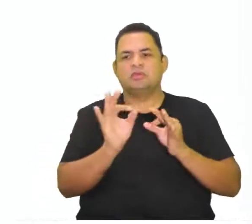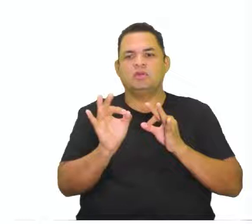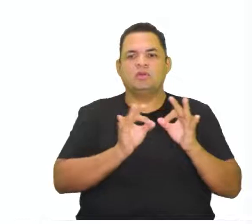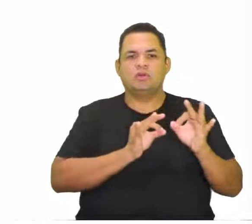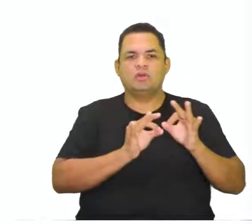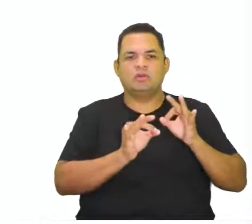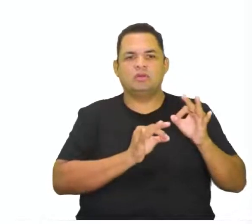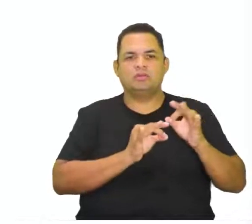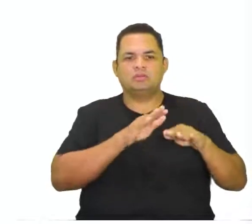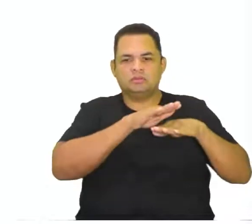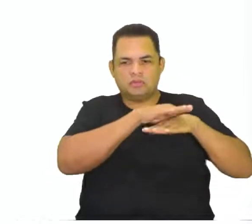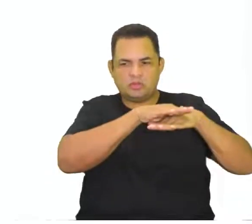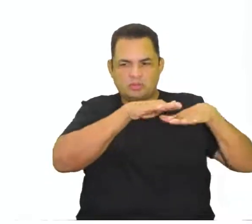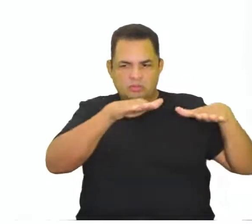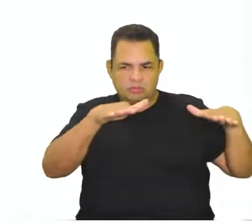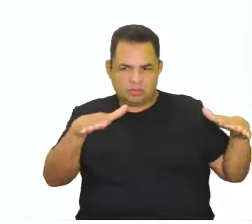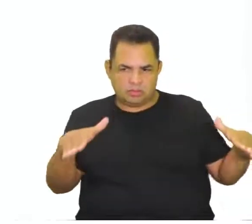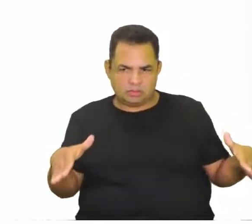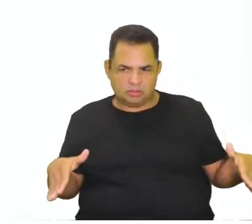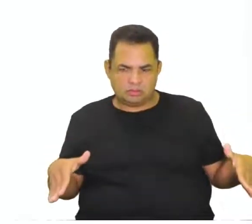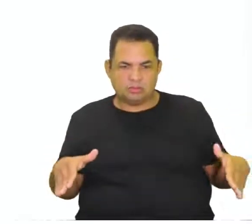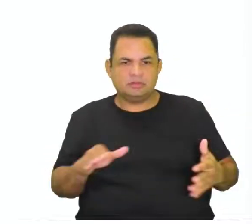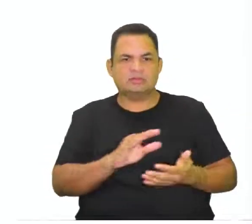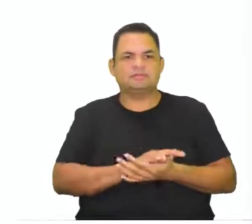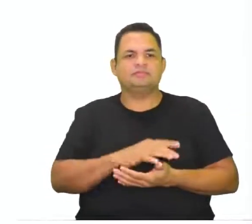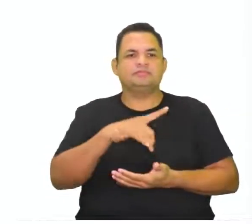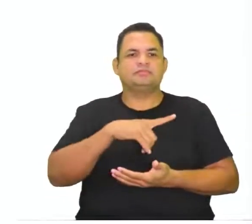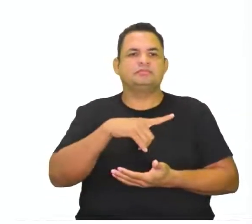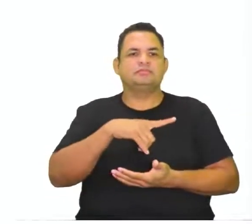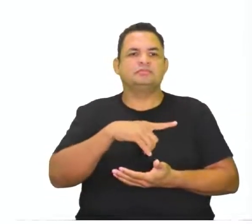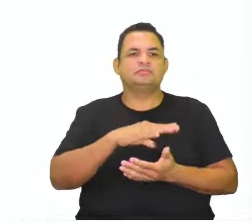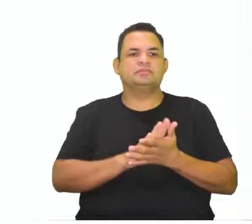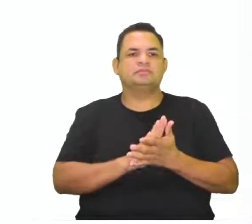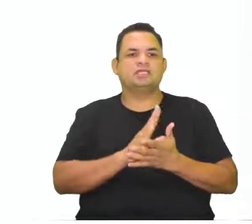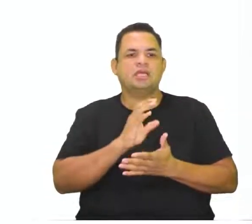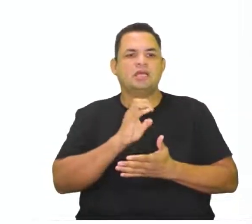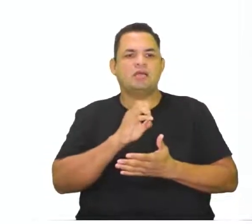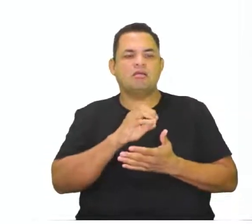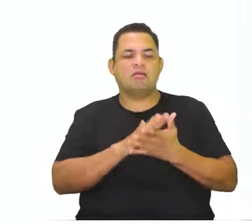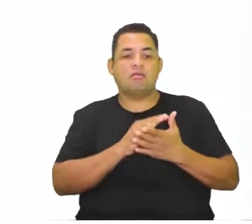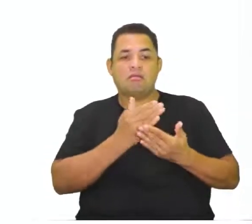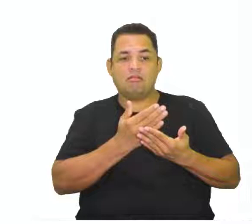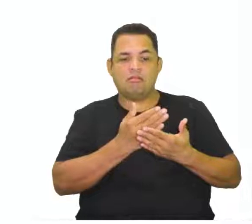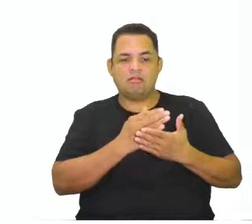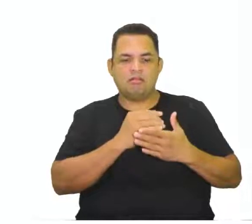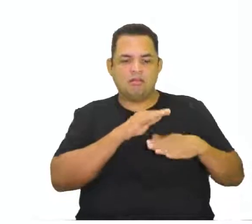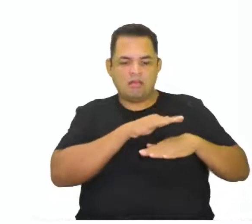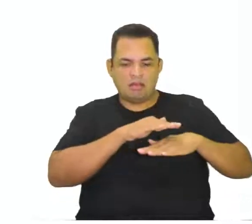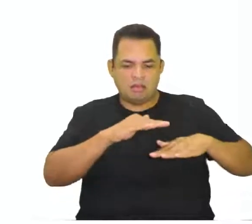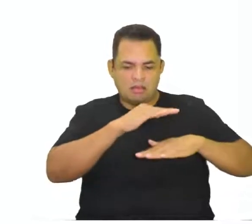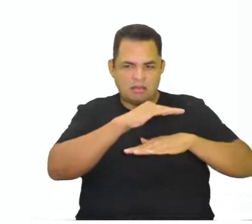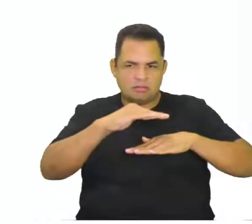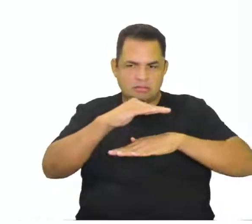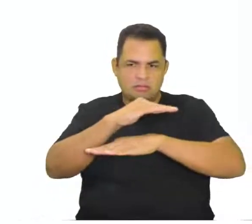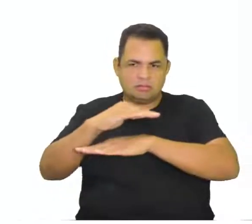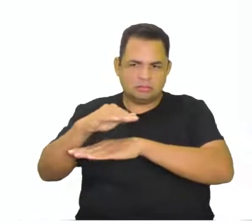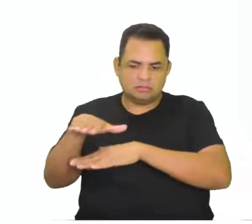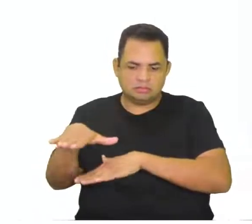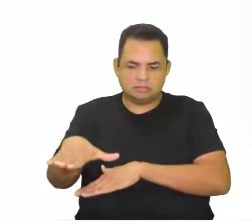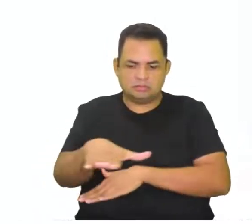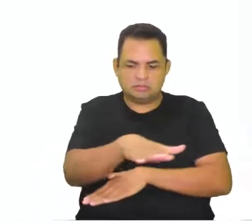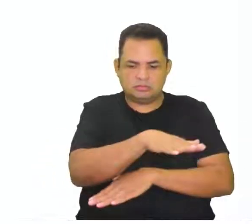é coberto. Tem os aterros sanitários, que são aqueles